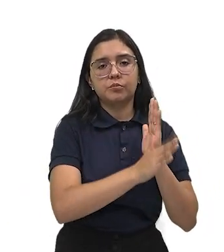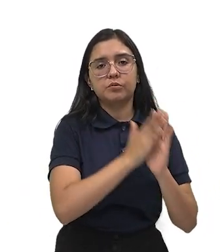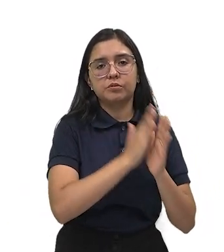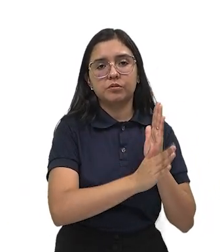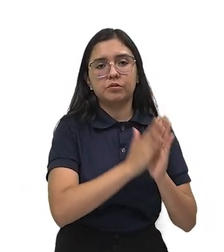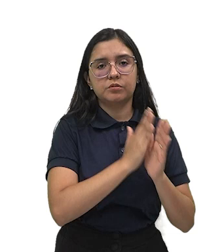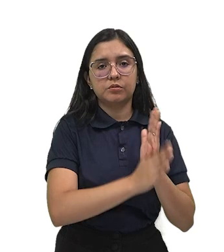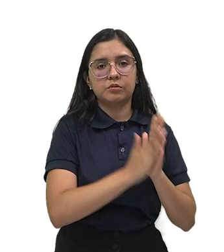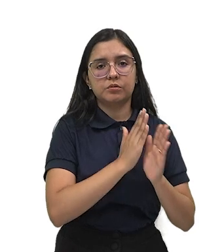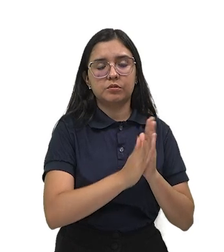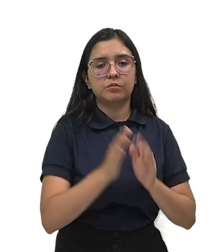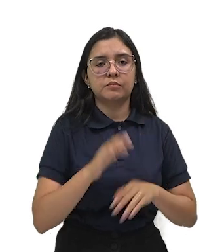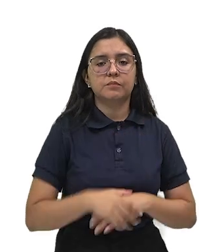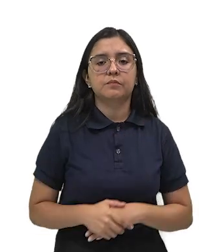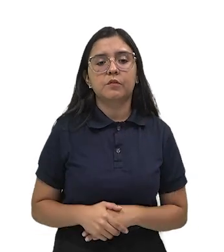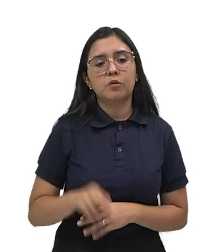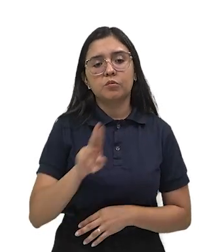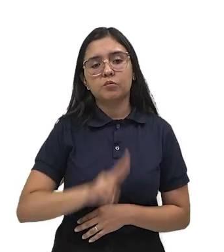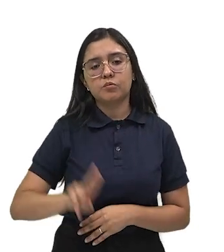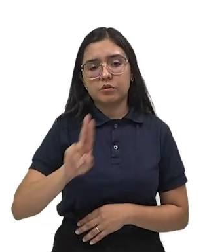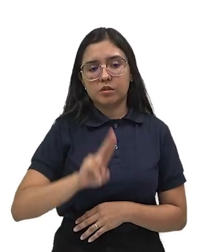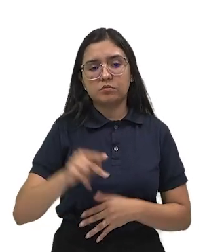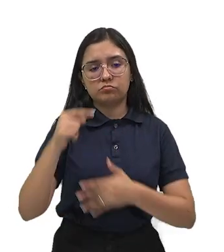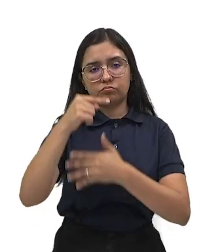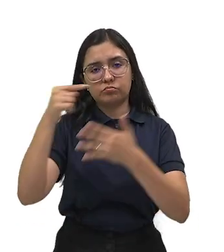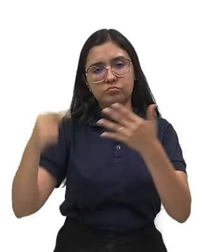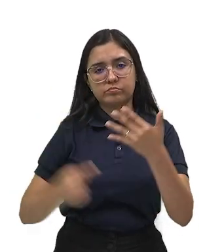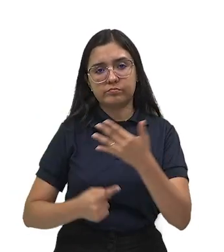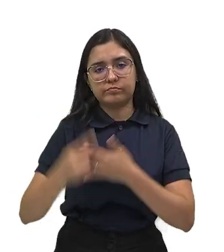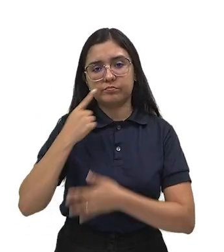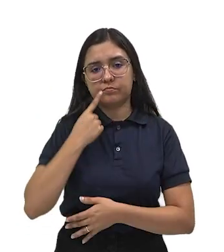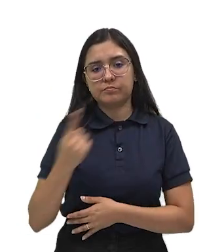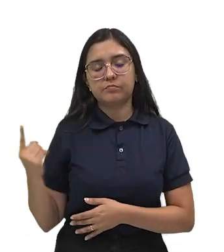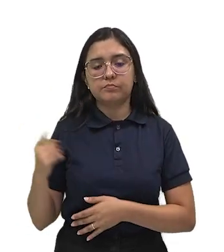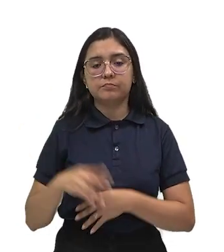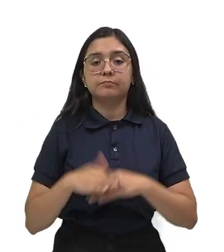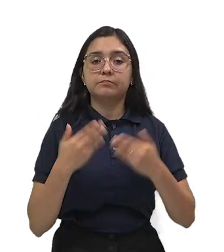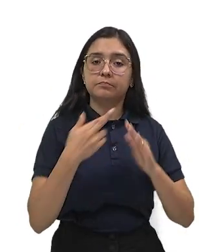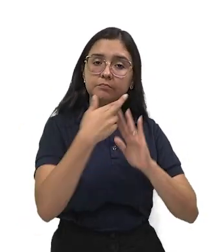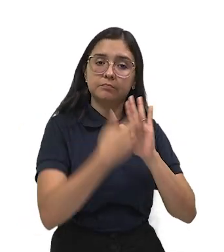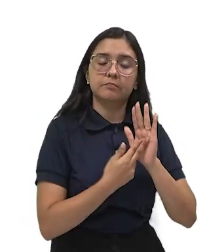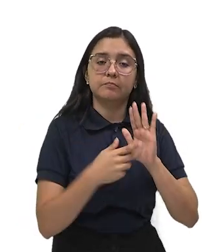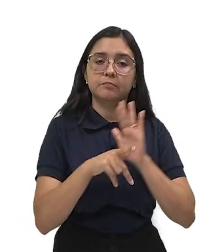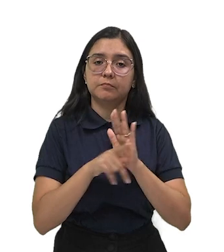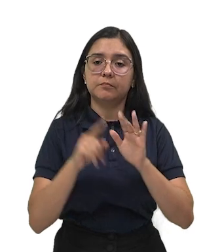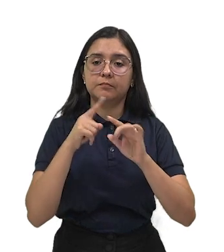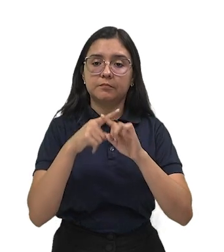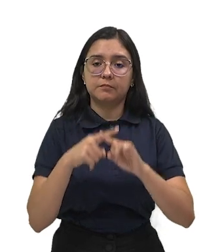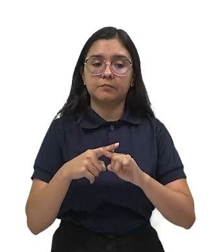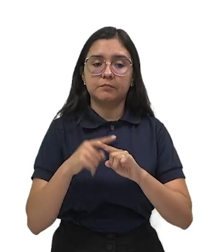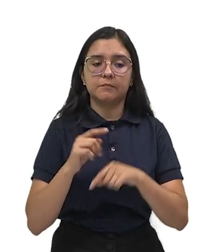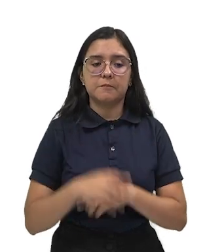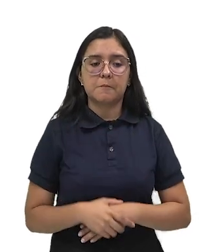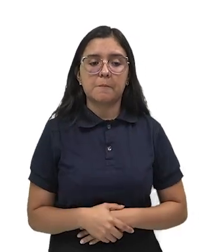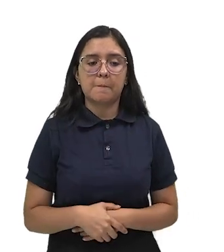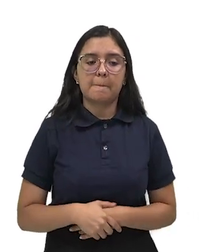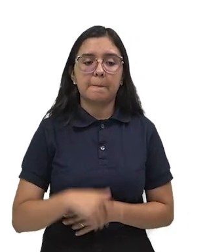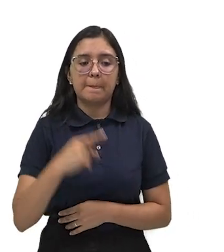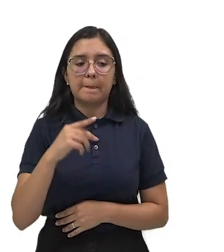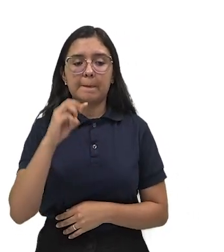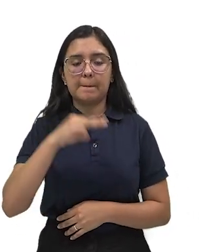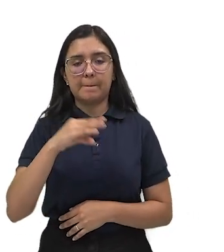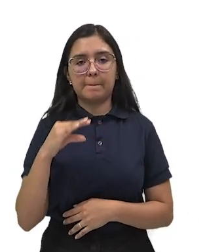utilizando um desses transportes aí. Princípio multiplicativo, olha, da contagem,